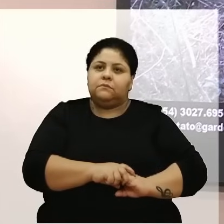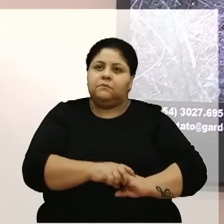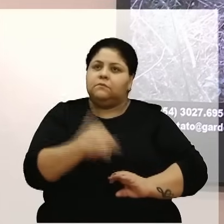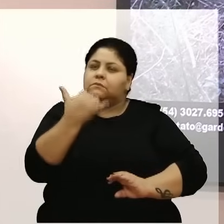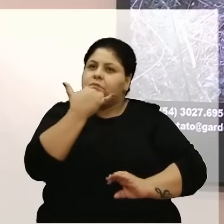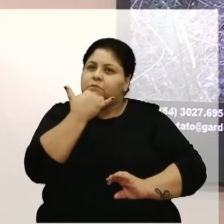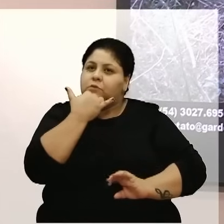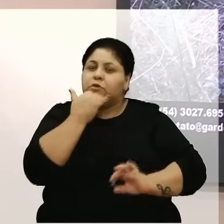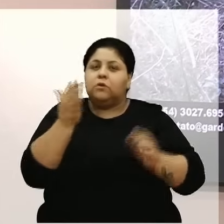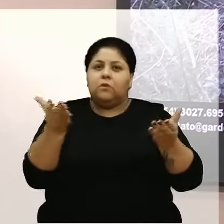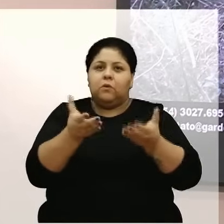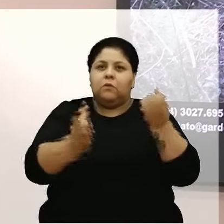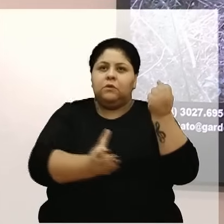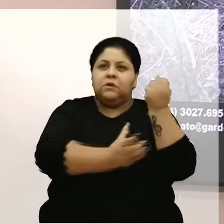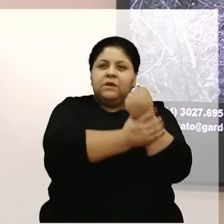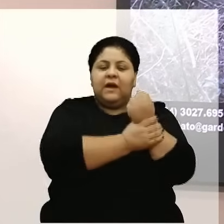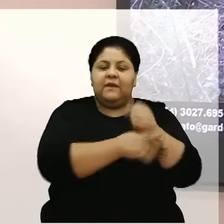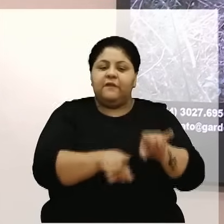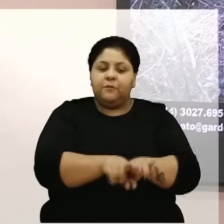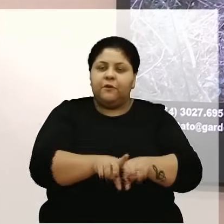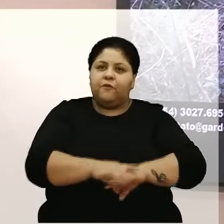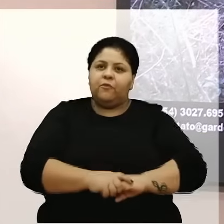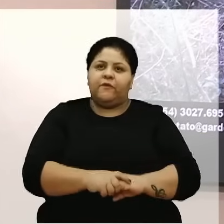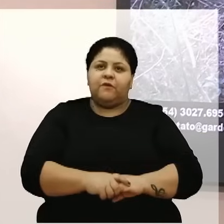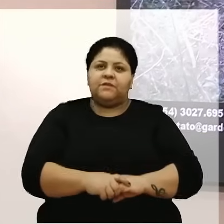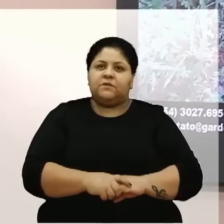nos segurando. Pode passar?